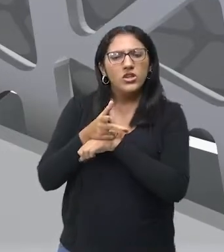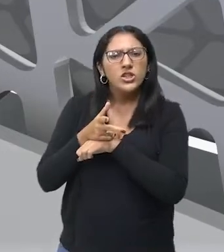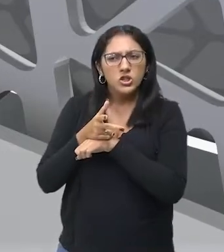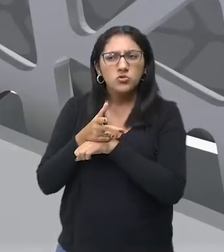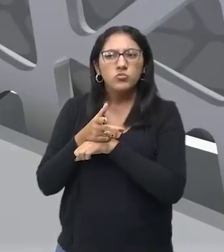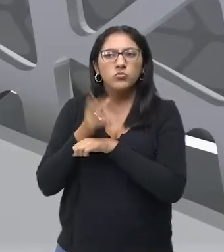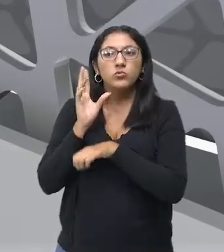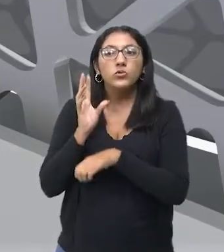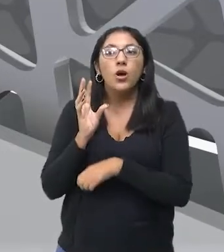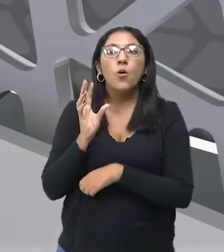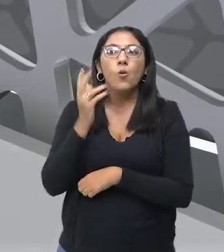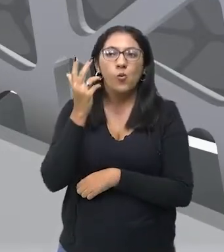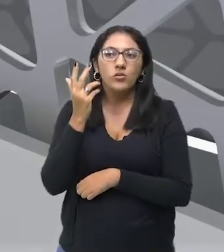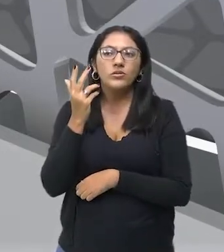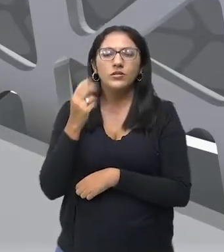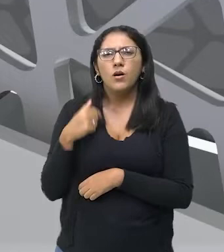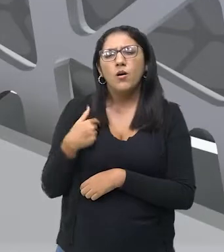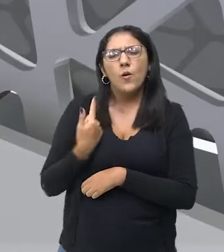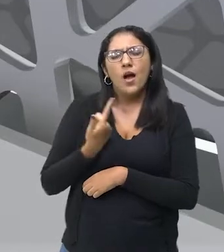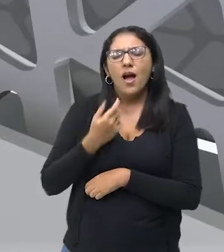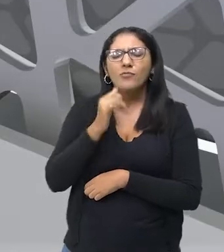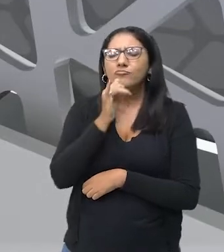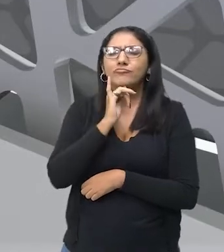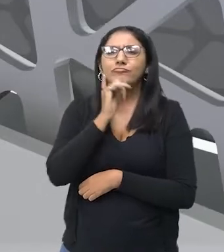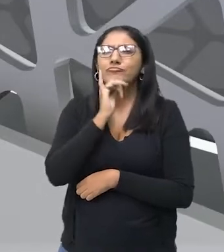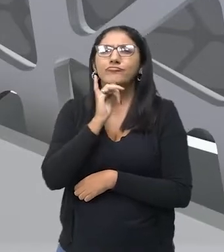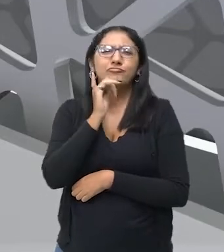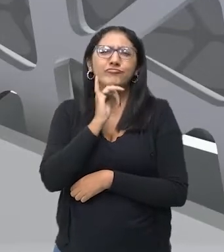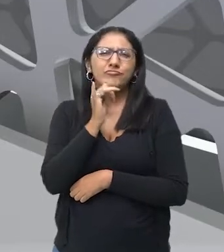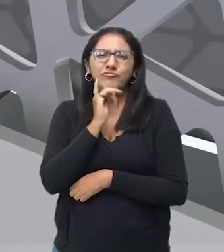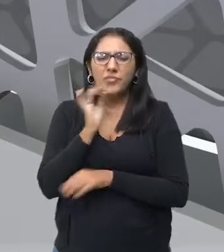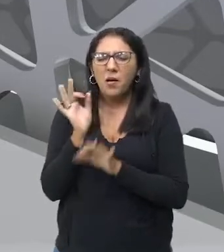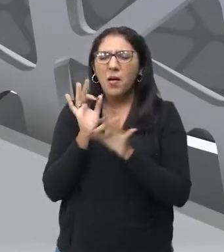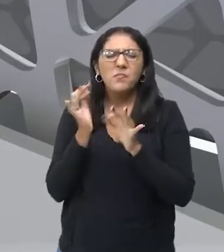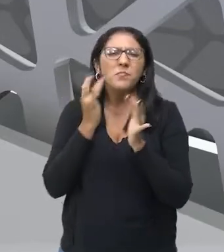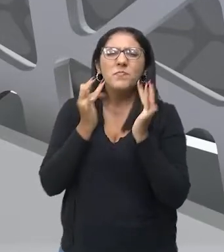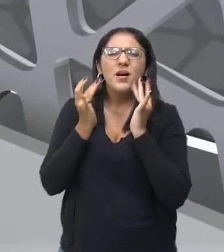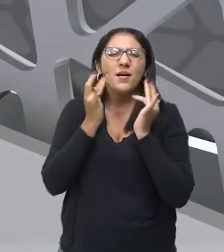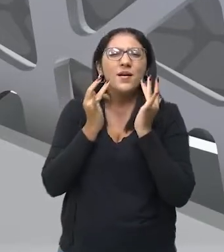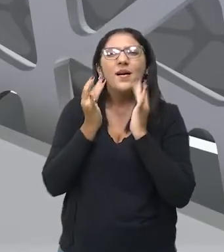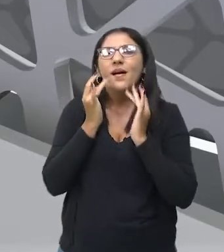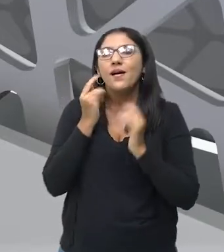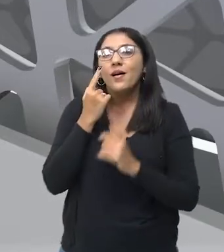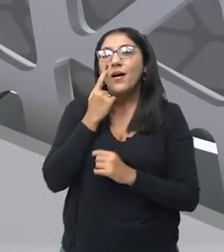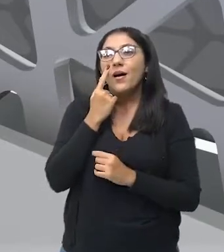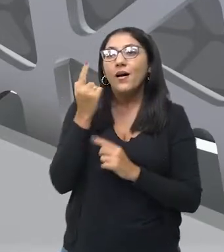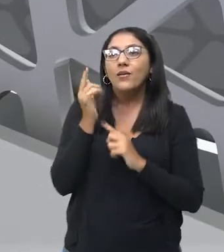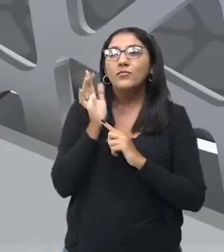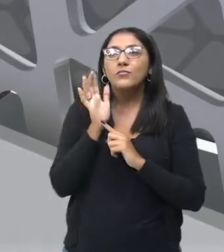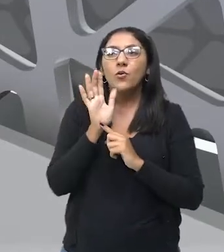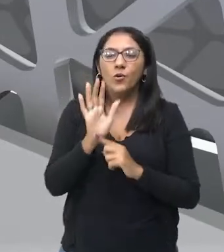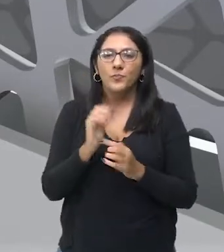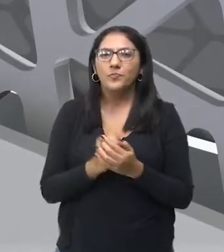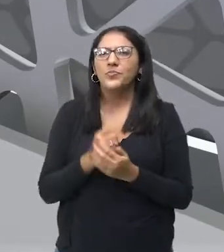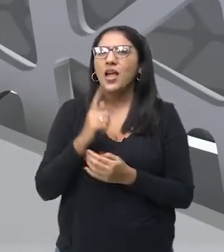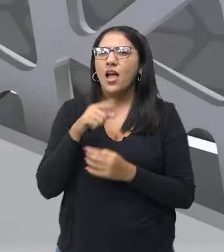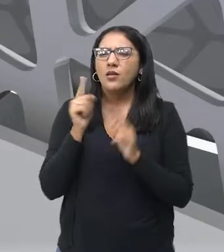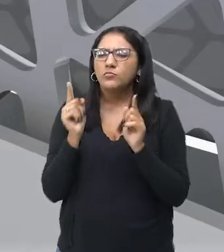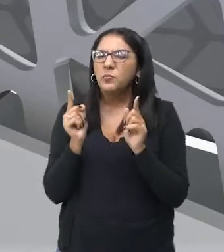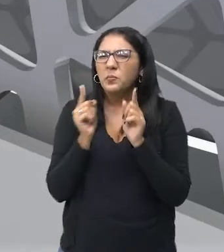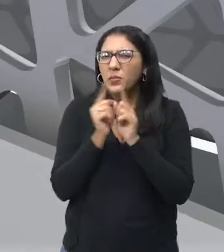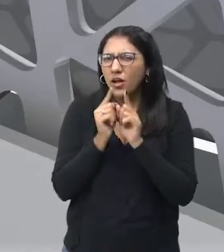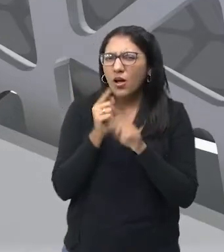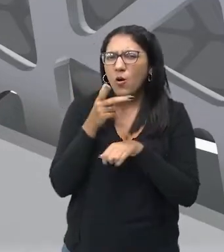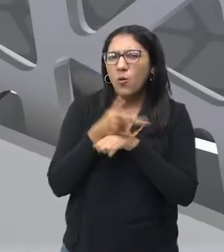de uma situação que nós criamos aqui, que nós encenamos para vocês. Então acompanhem. É um vídeo bem